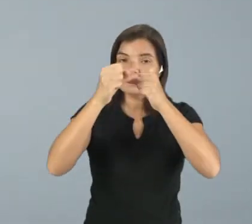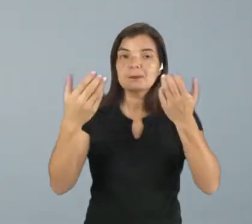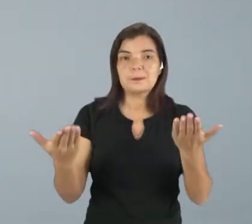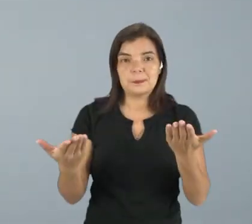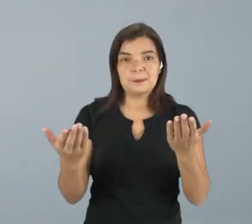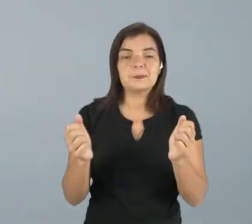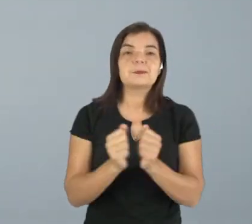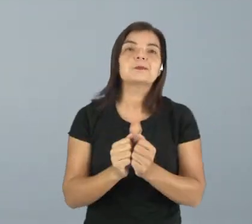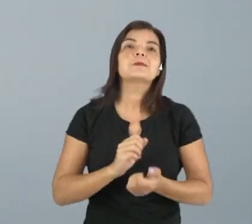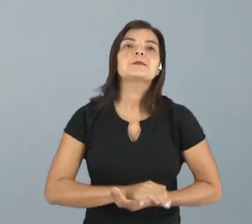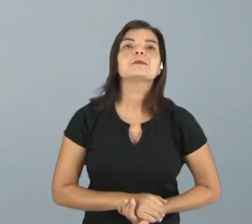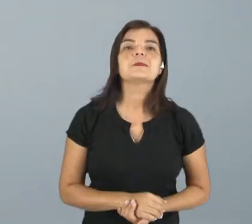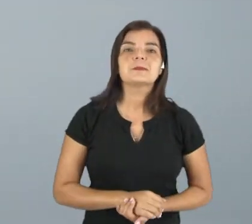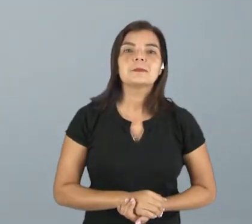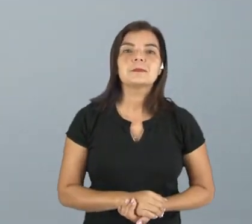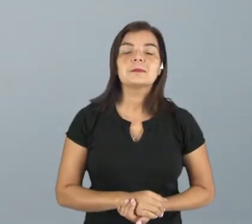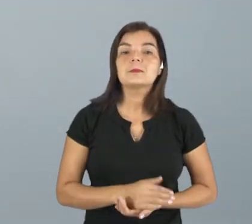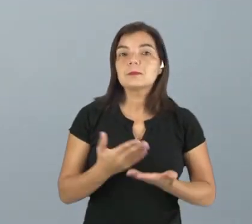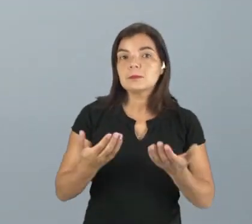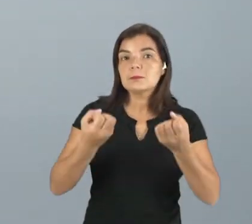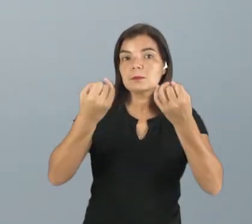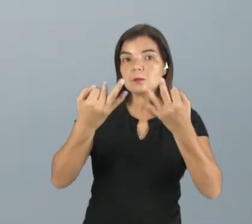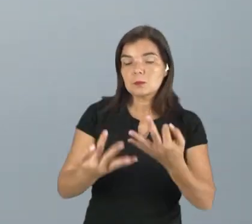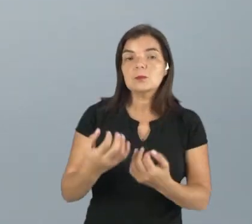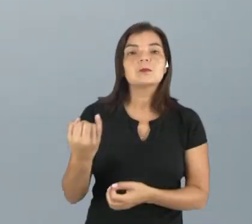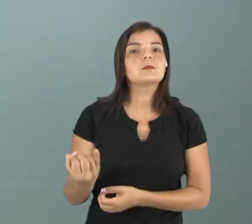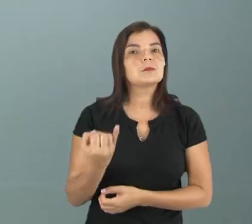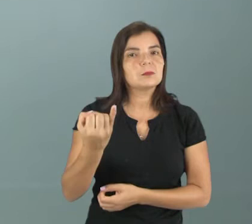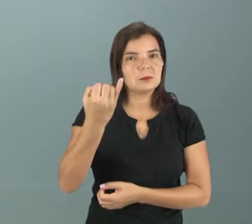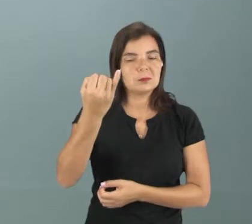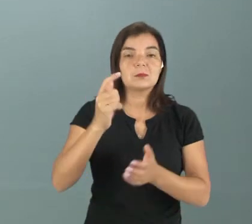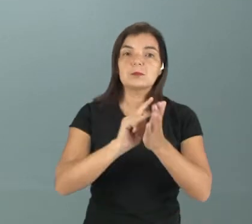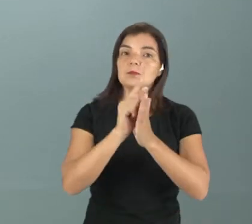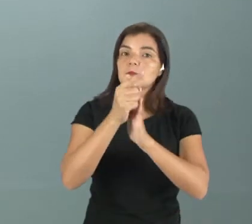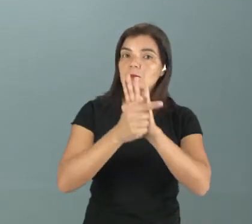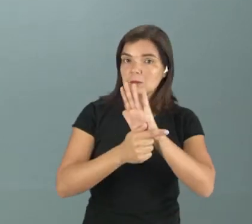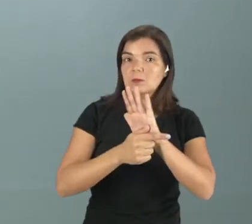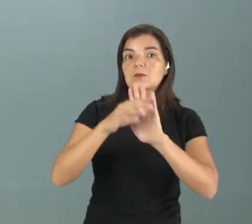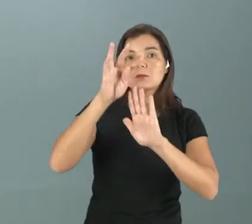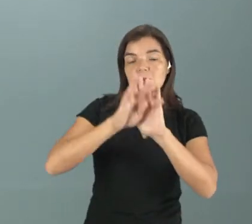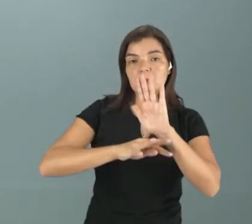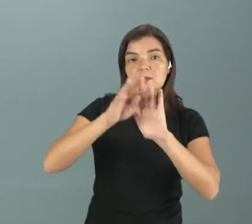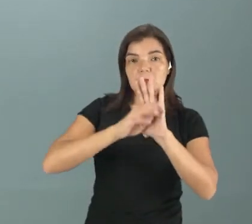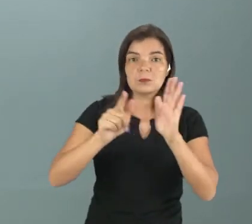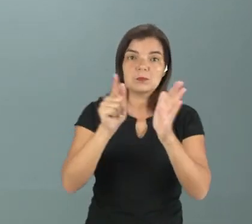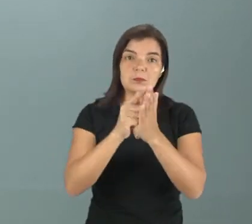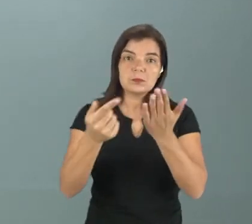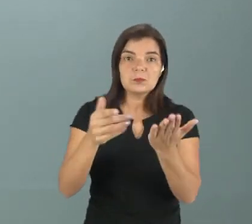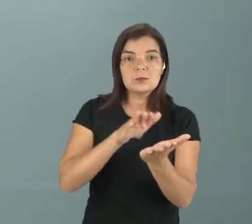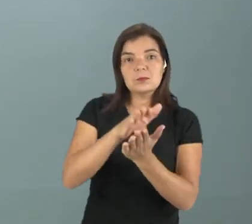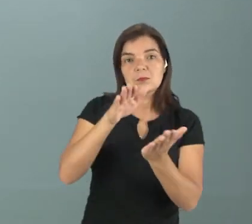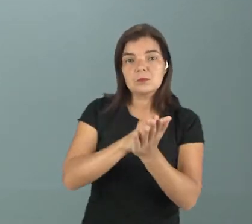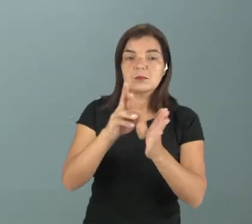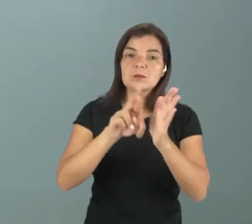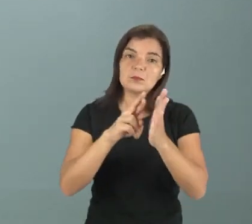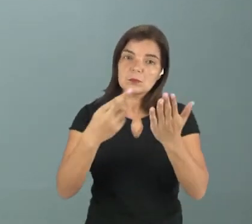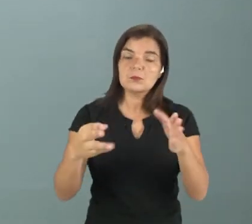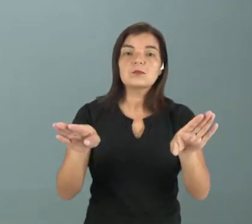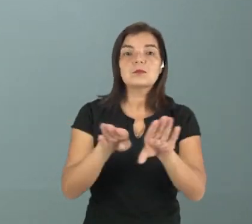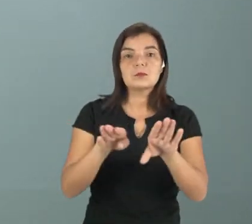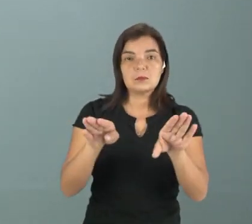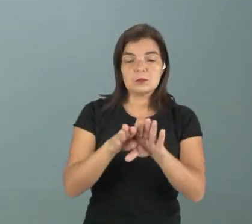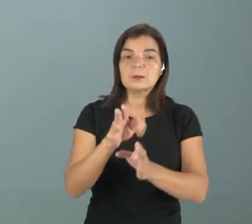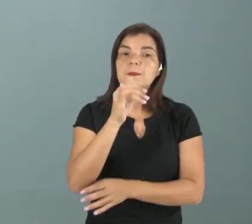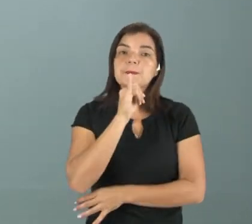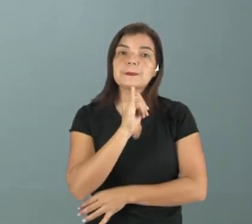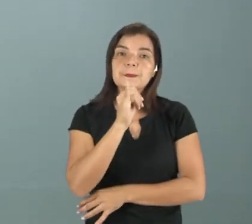com a gente aqui, tá bom? Então a gente vê a importância desse gênero textual dado em jornais impressos, em revistas também, como foi dado